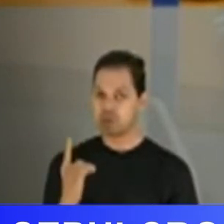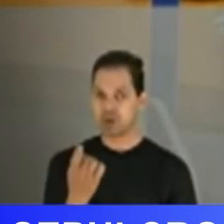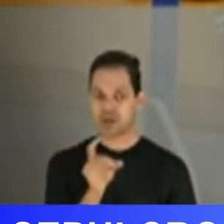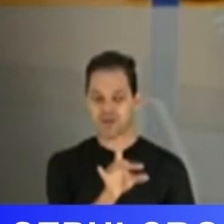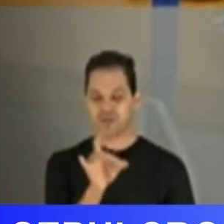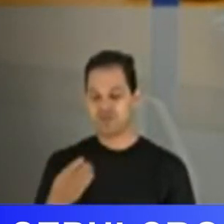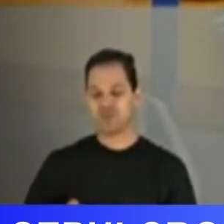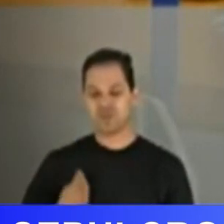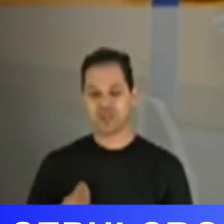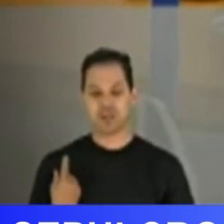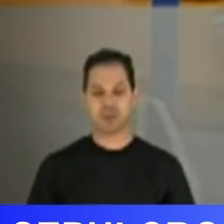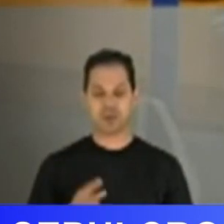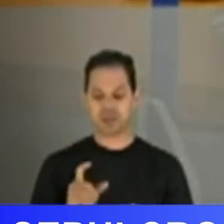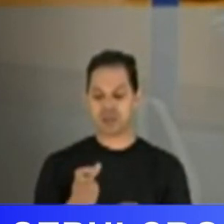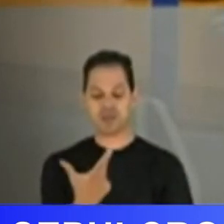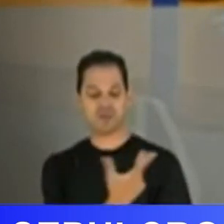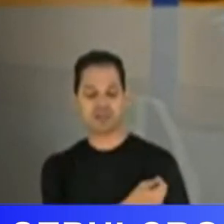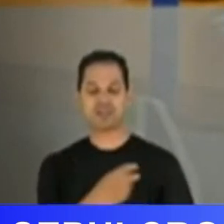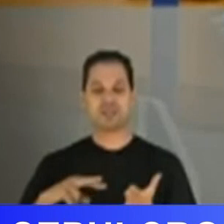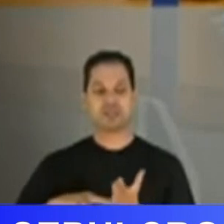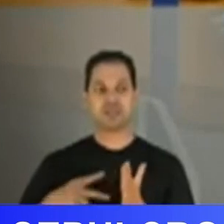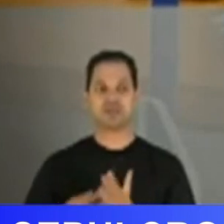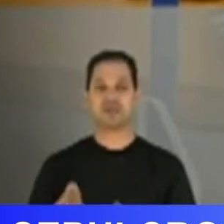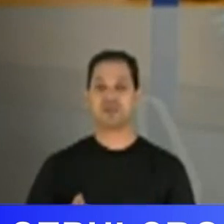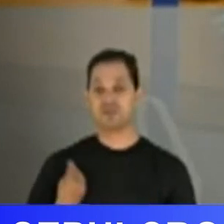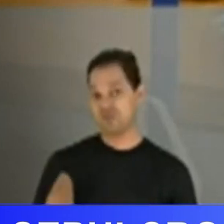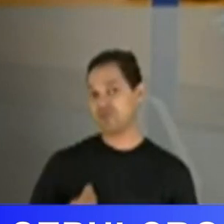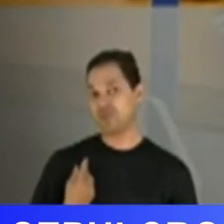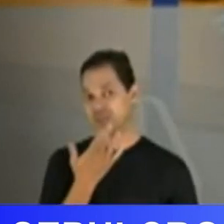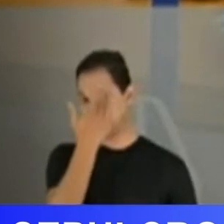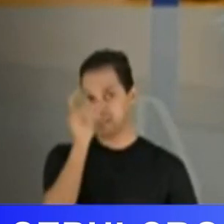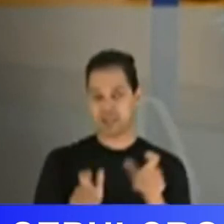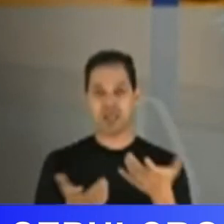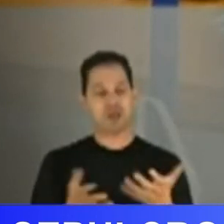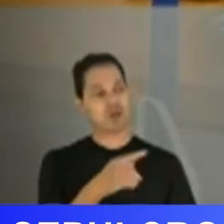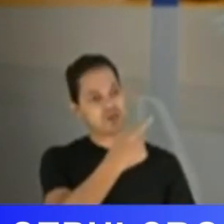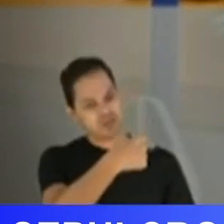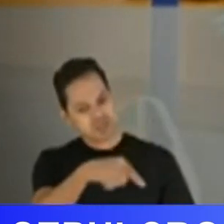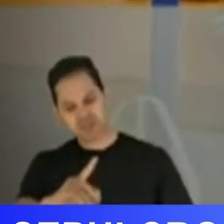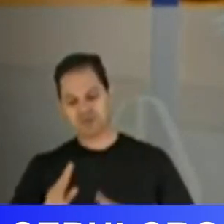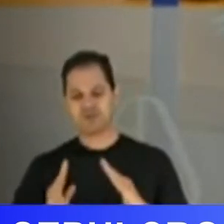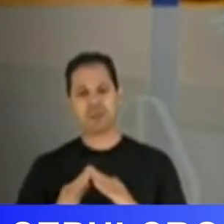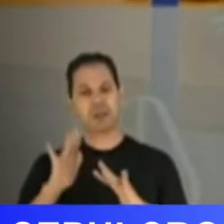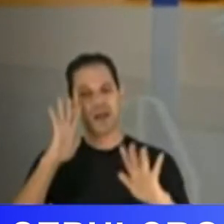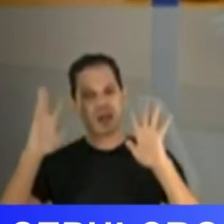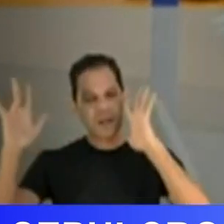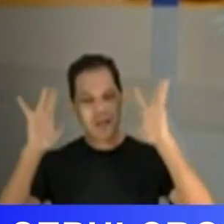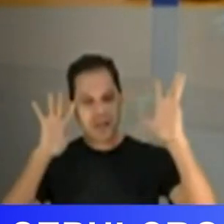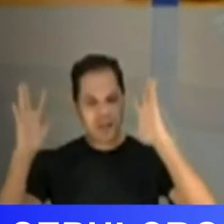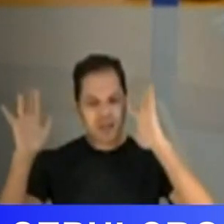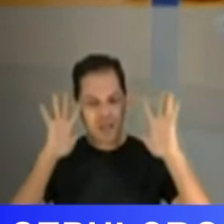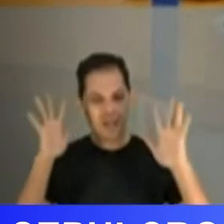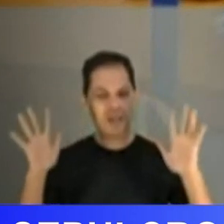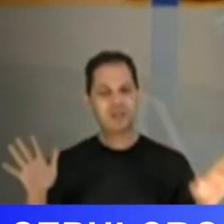vida, porque uma vacina significa a vida das pessoas. Mas eu quero que o senhor vá para casa fazendo essa reflexão. O senhor que chegou, a